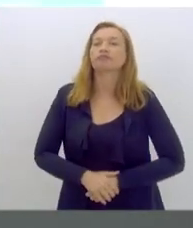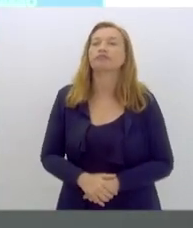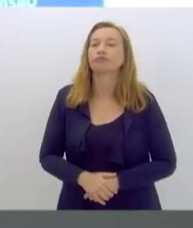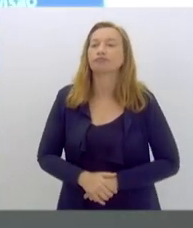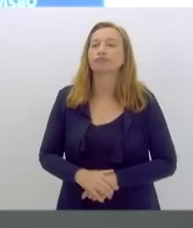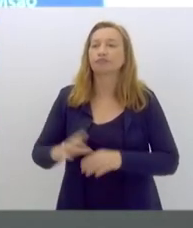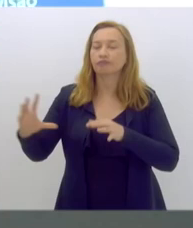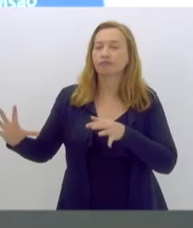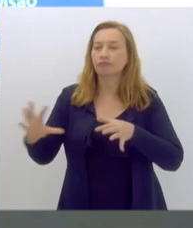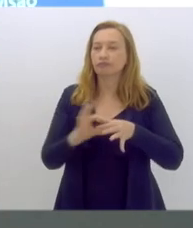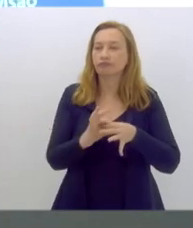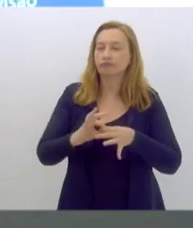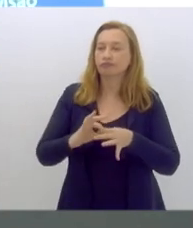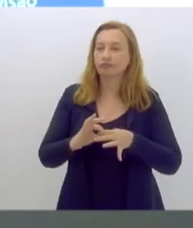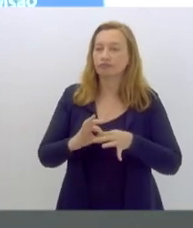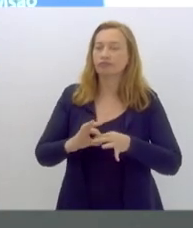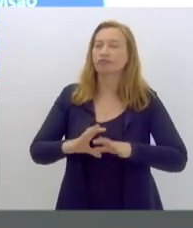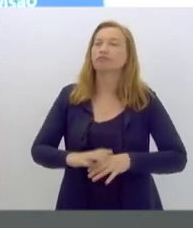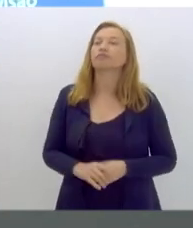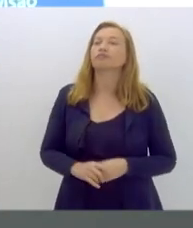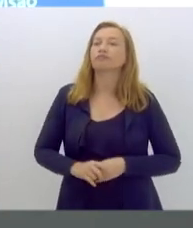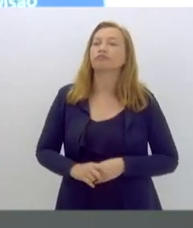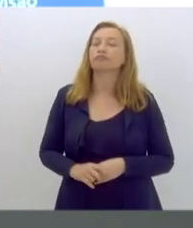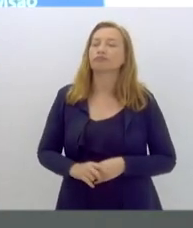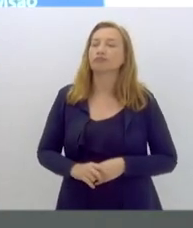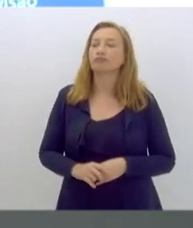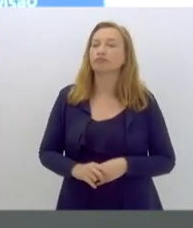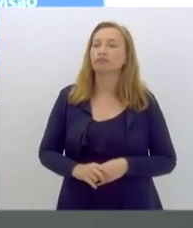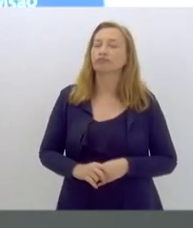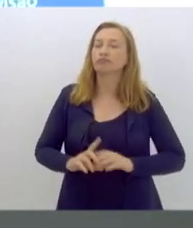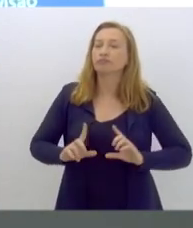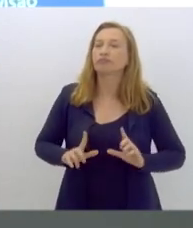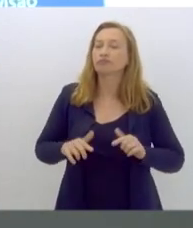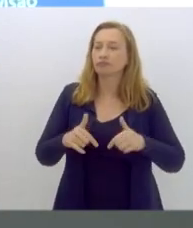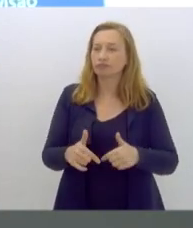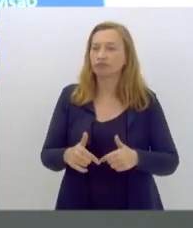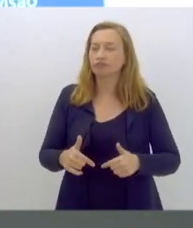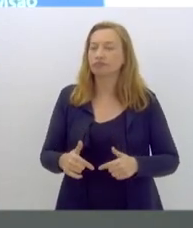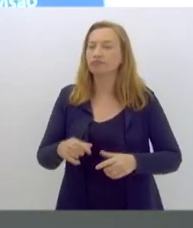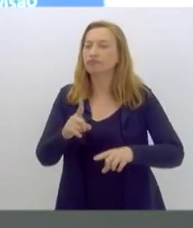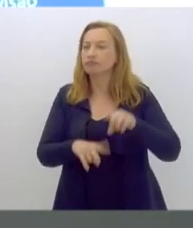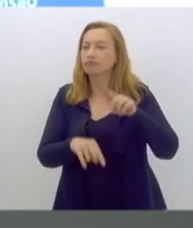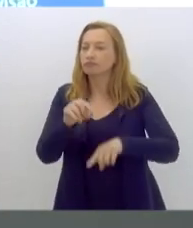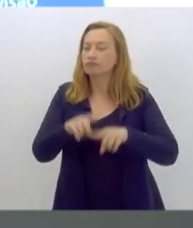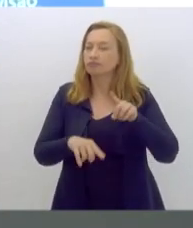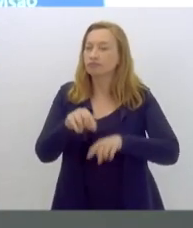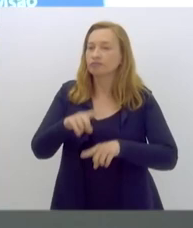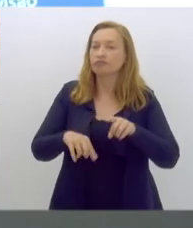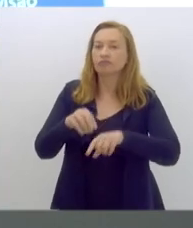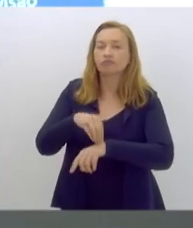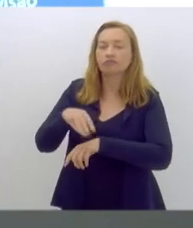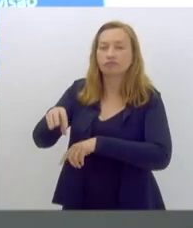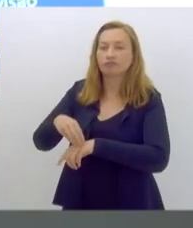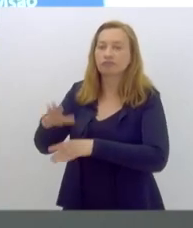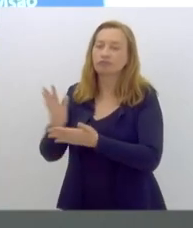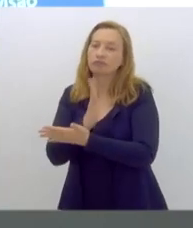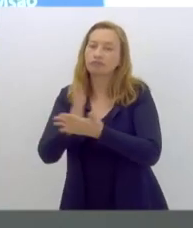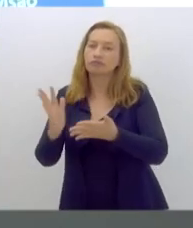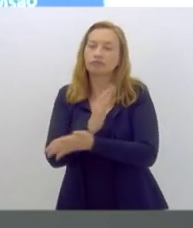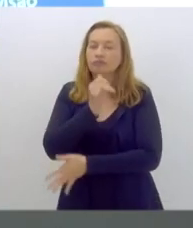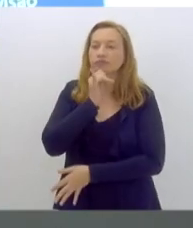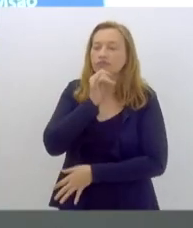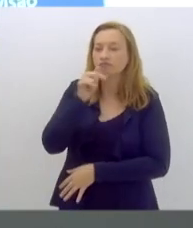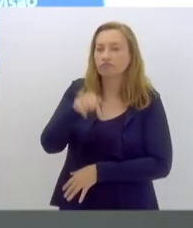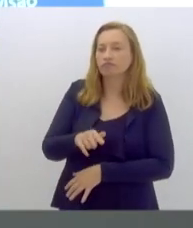tem uma conexão direta com as ações e os produtos e indicadores nós vamos dar alguns exemplos aqui